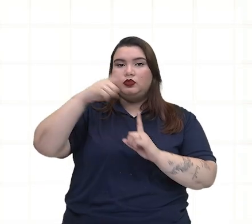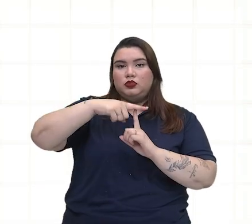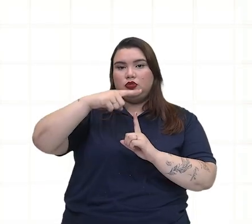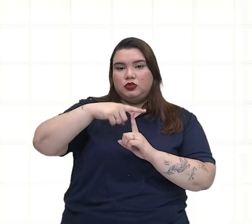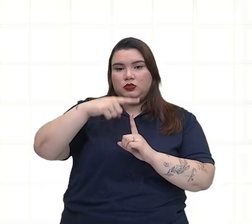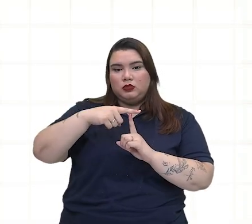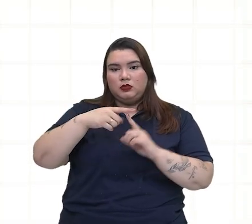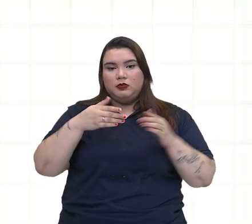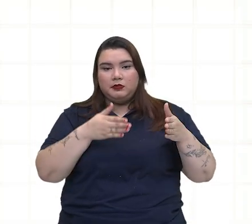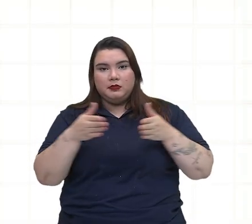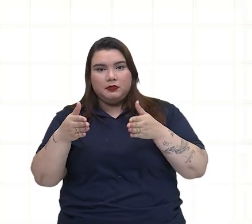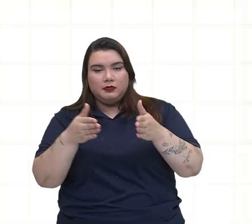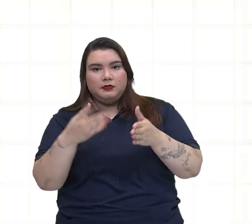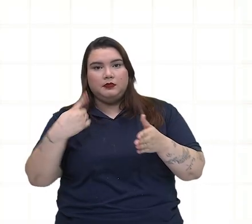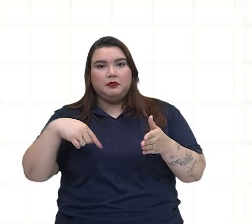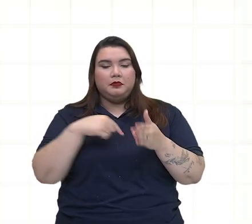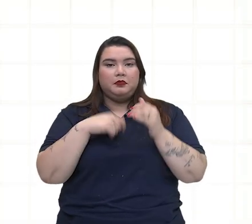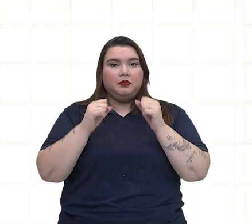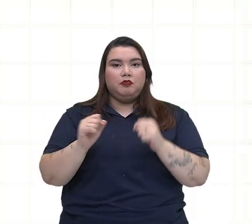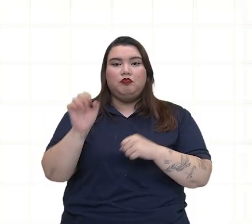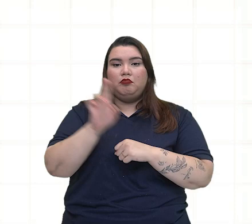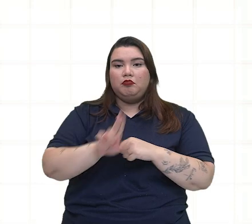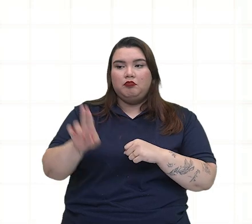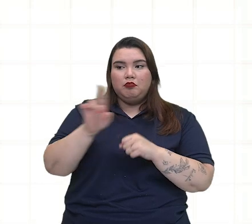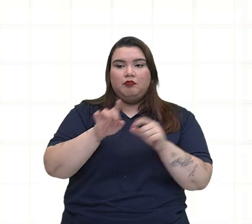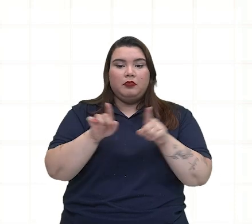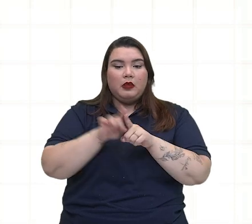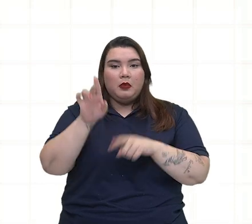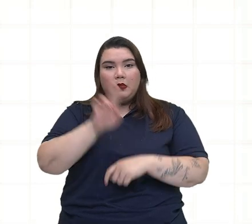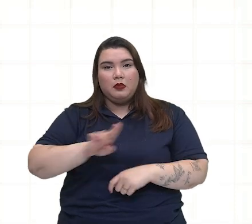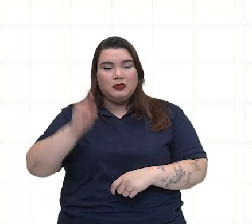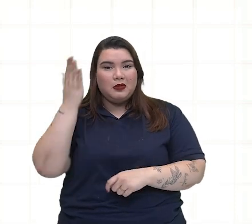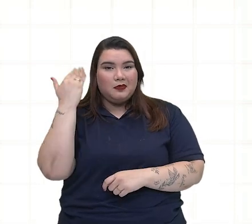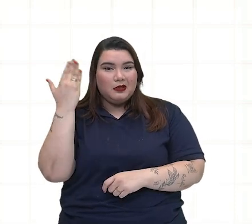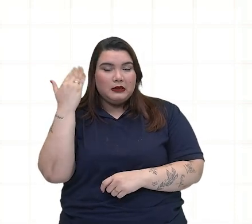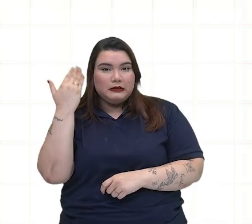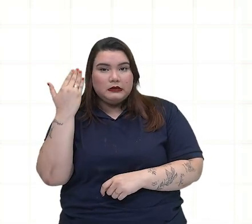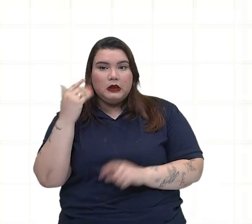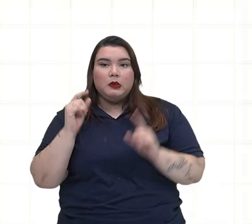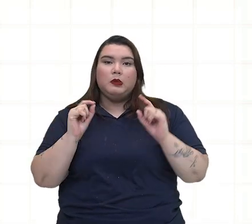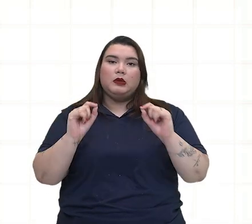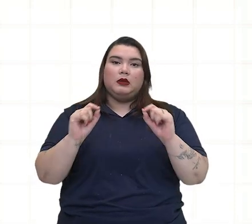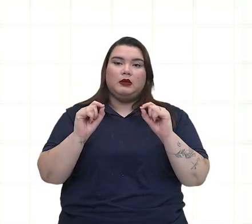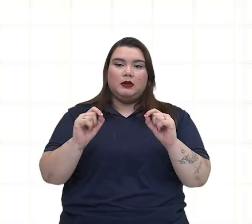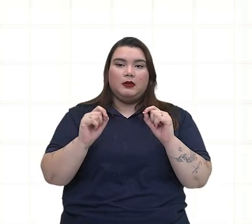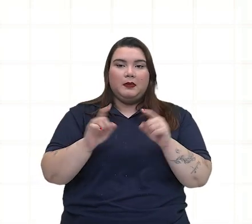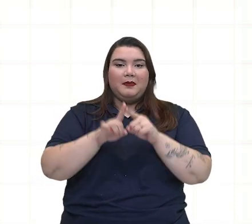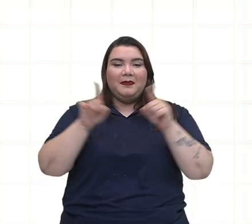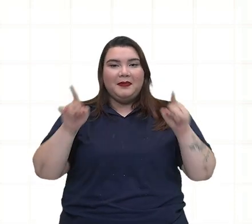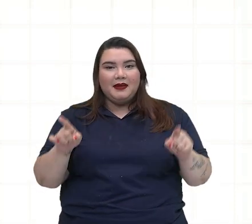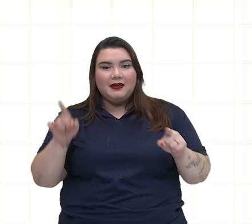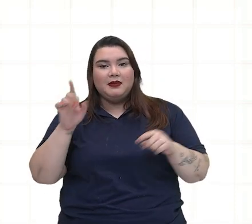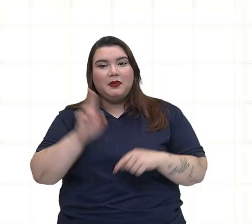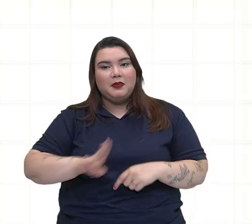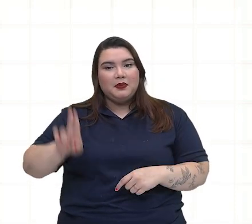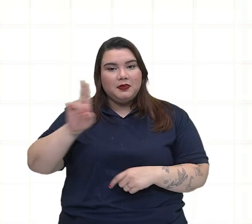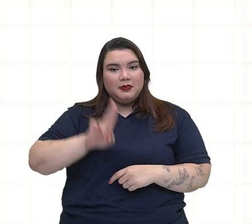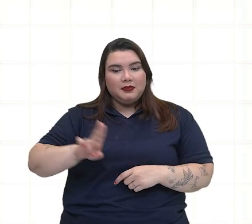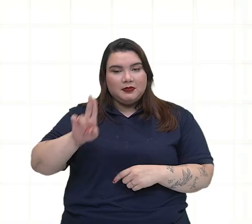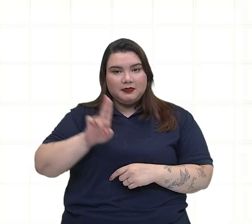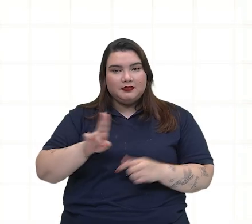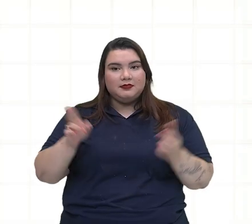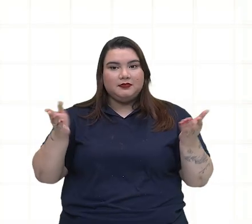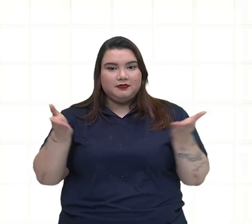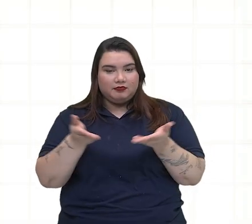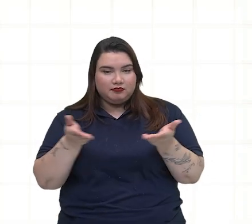que nós podemos utilizar e que era muito utilizado na antiguidade, mas que